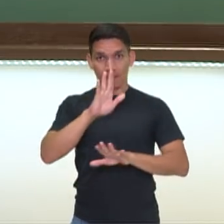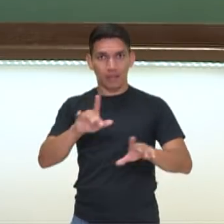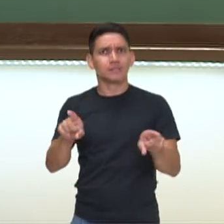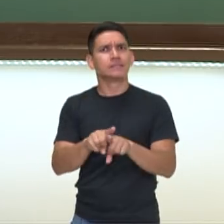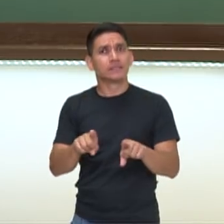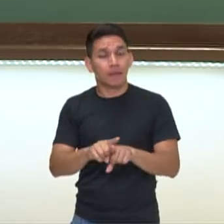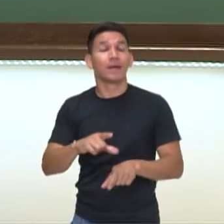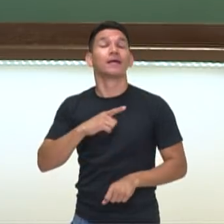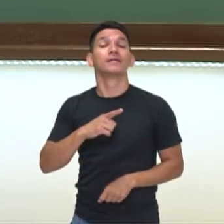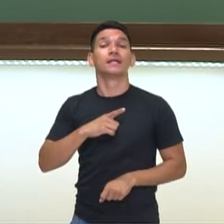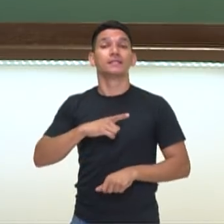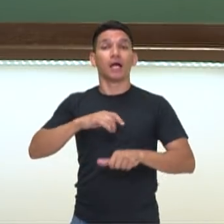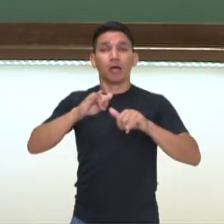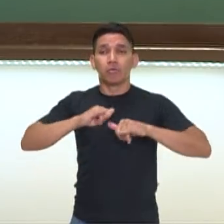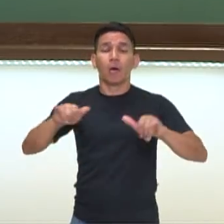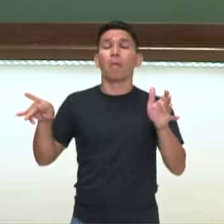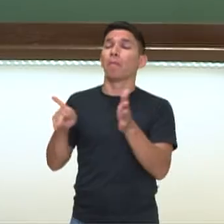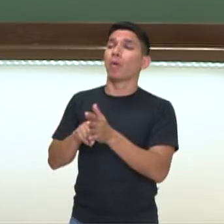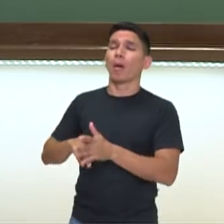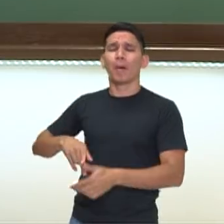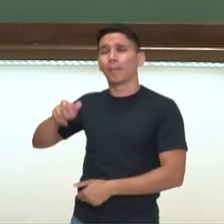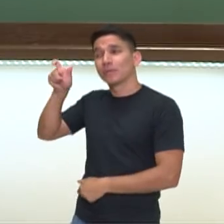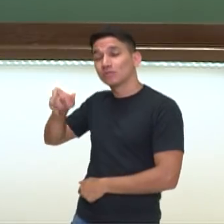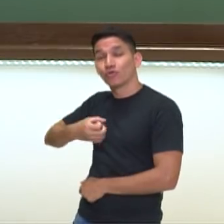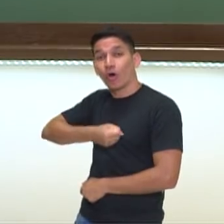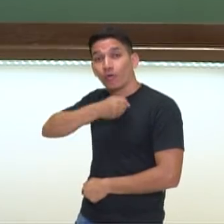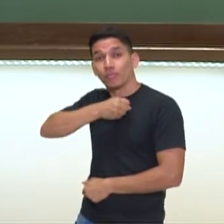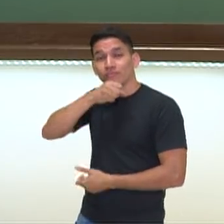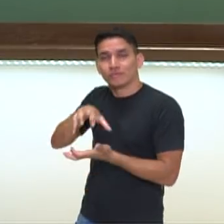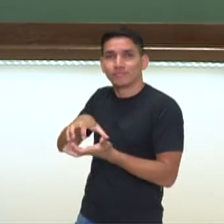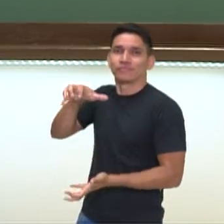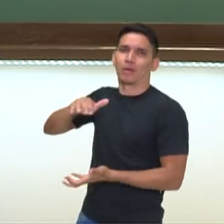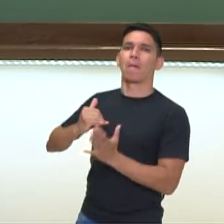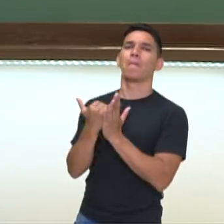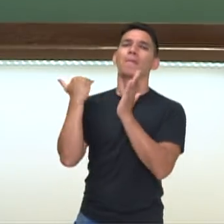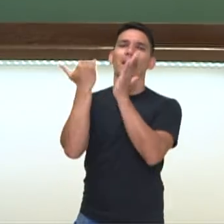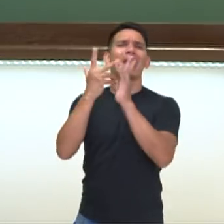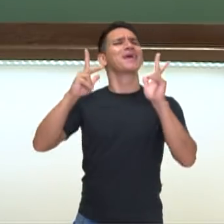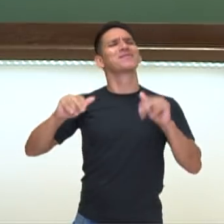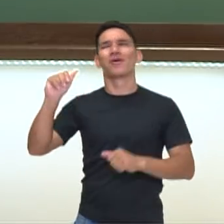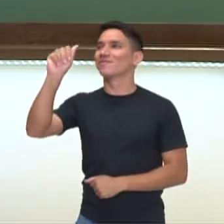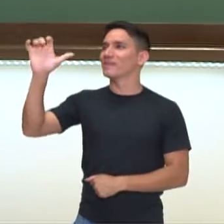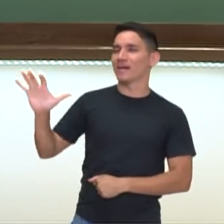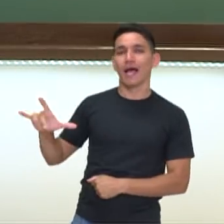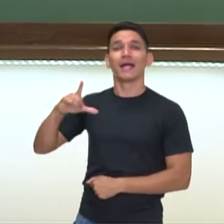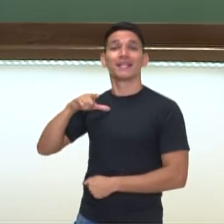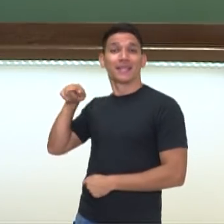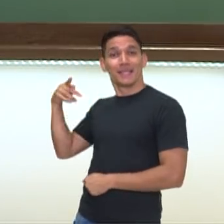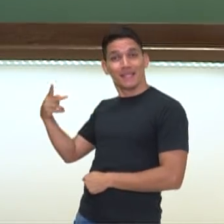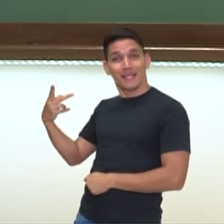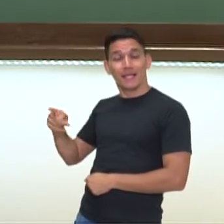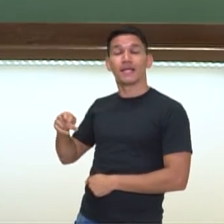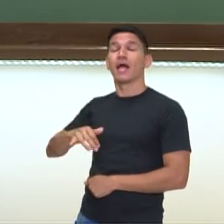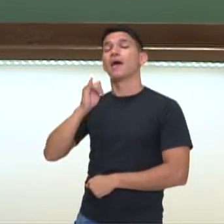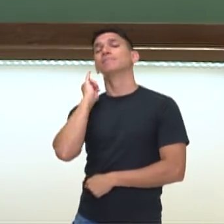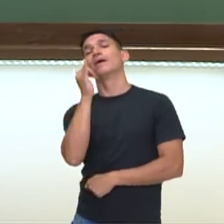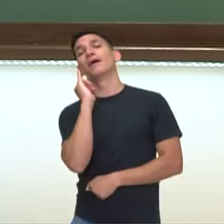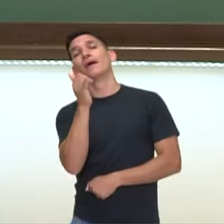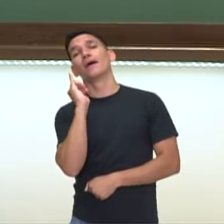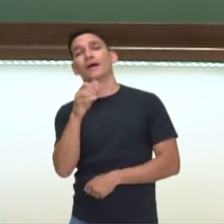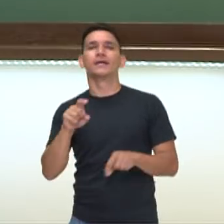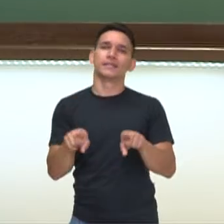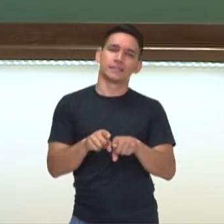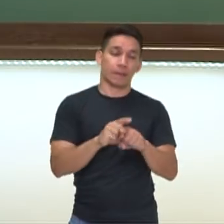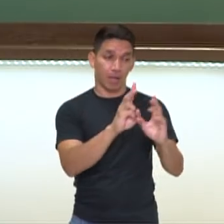pela oralidade, sempre dos mais velhos. E igualmente acontece na África com os griotes, que são os contadores de história, e os